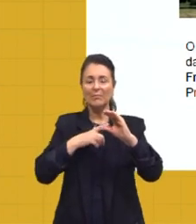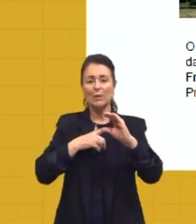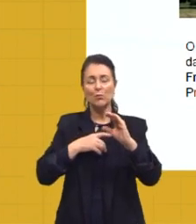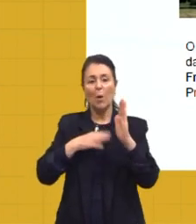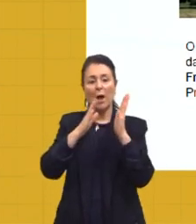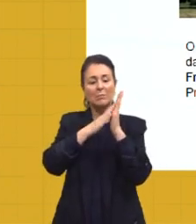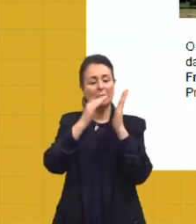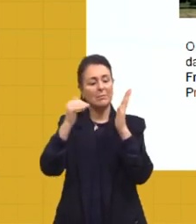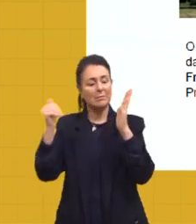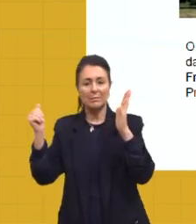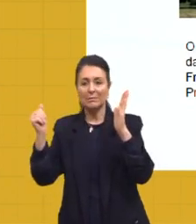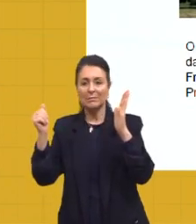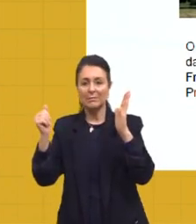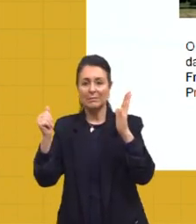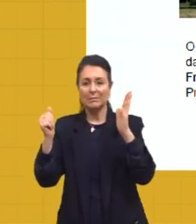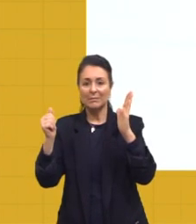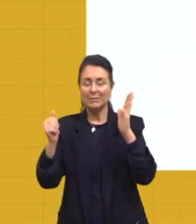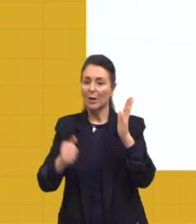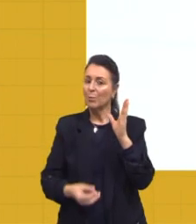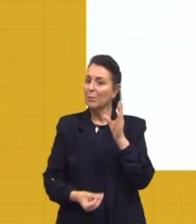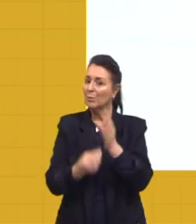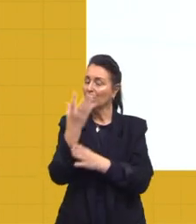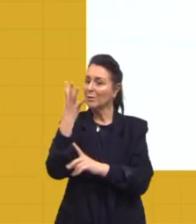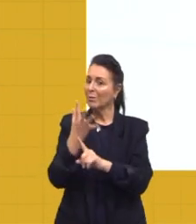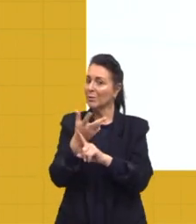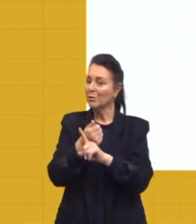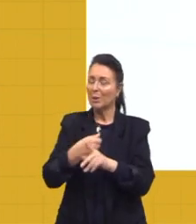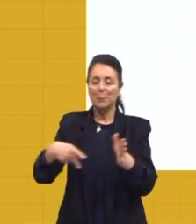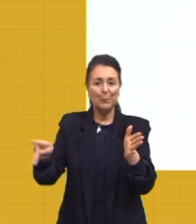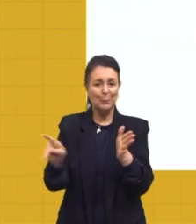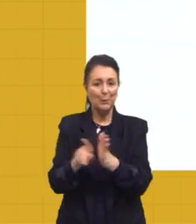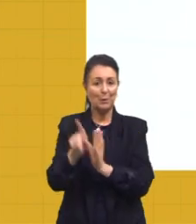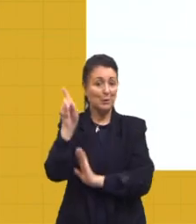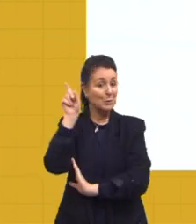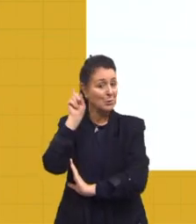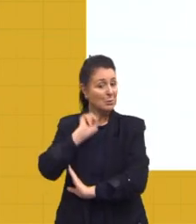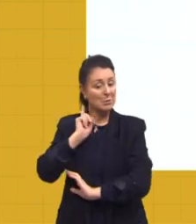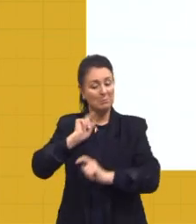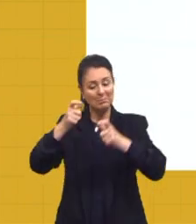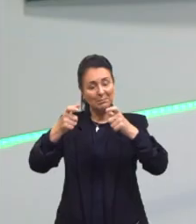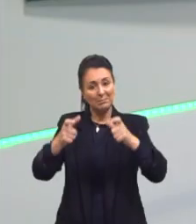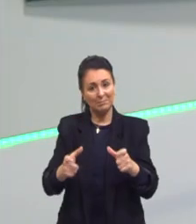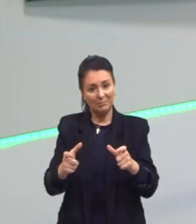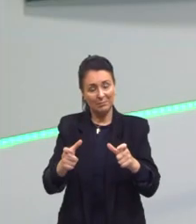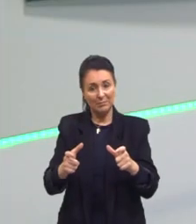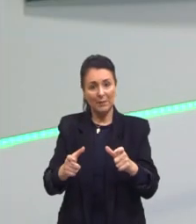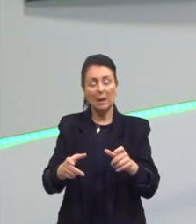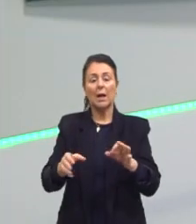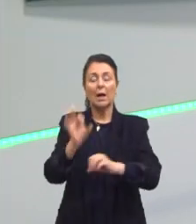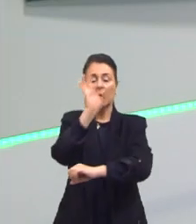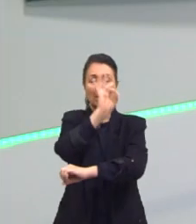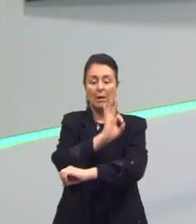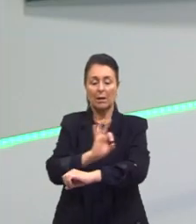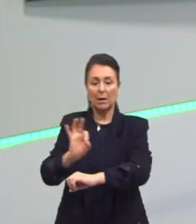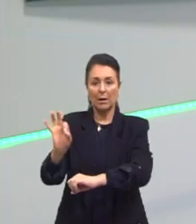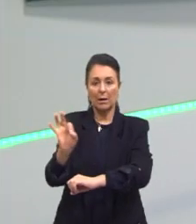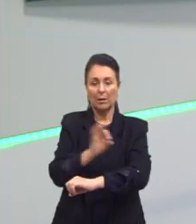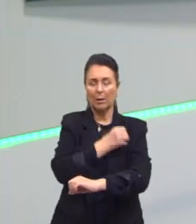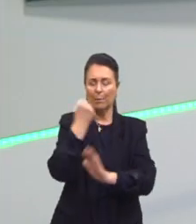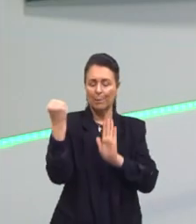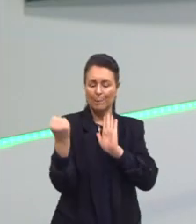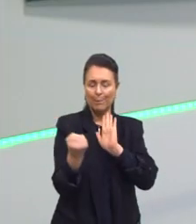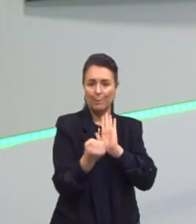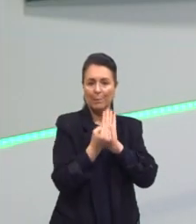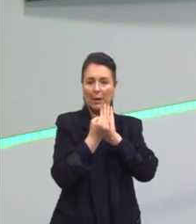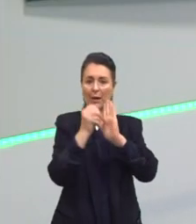estética né em uma produção artística local na arquitetura nós temos aqui a exaltação da igreja também